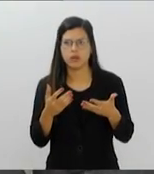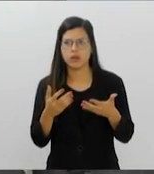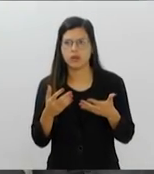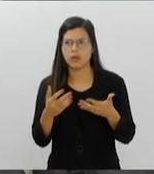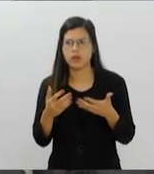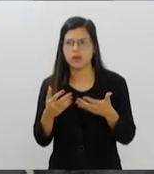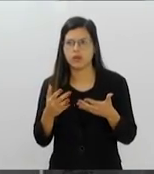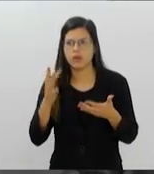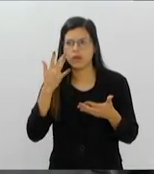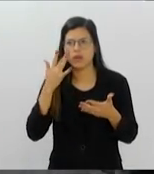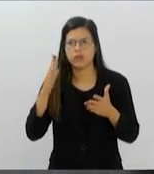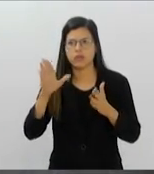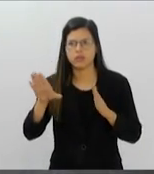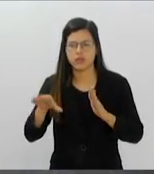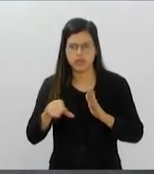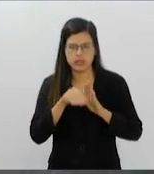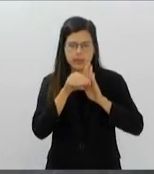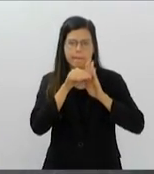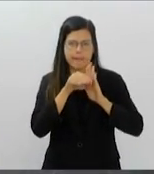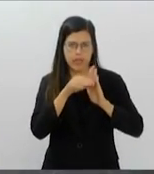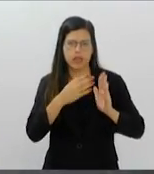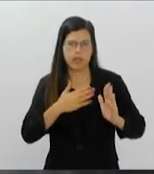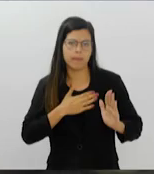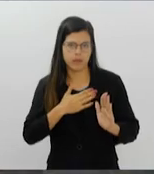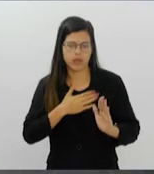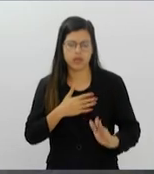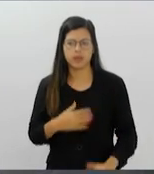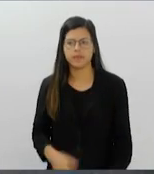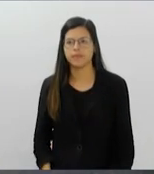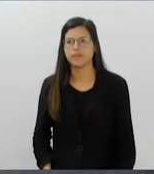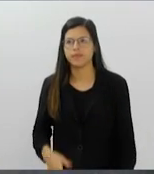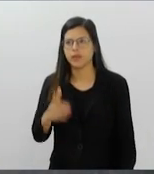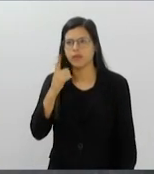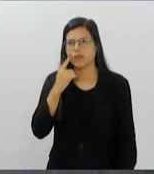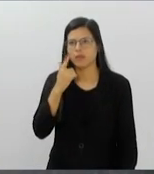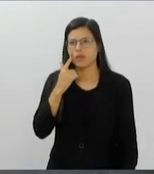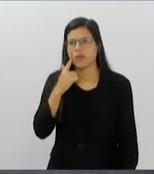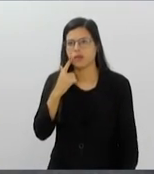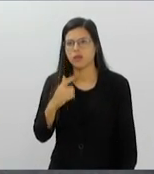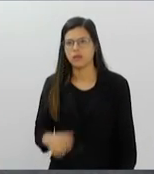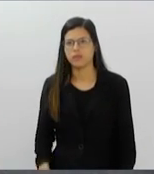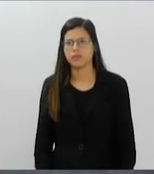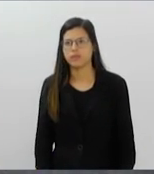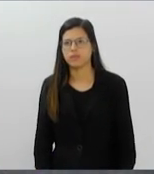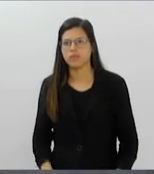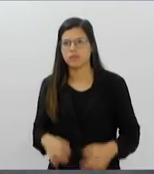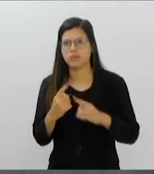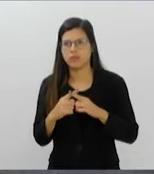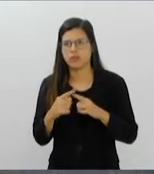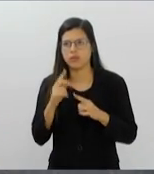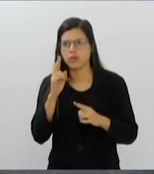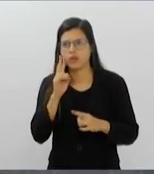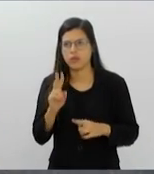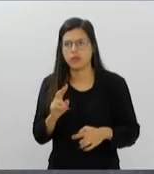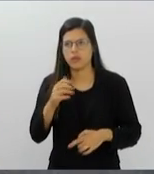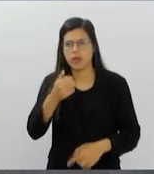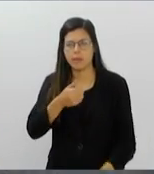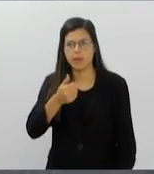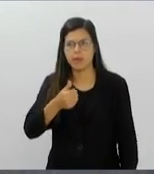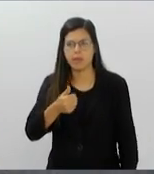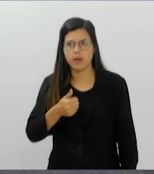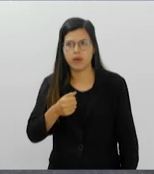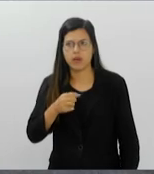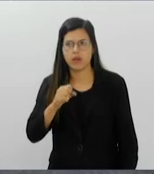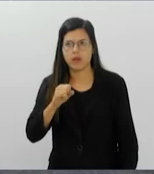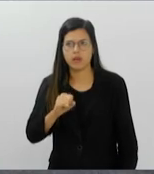acho que essa emenda é minha. Vê se é, porque... Um agora minuto. Que eu vi que ele está em primeira, porque se for minha, eu